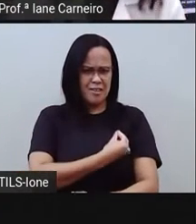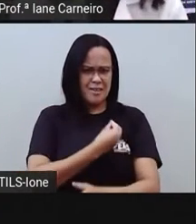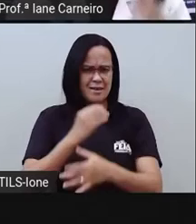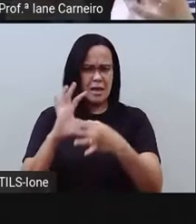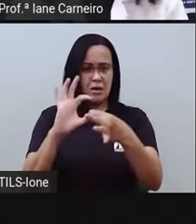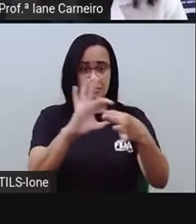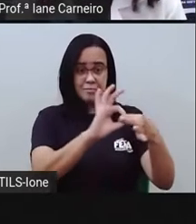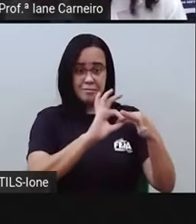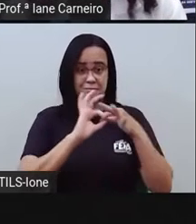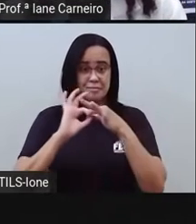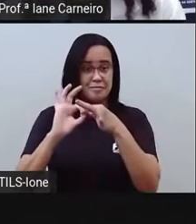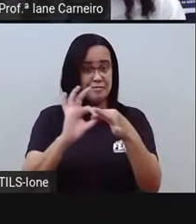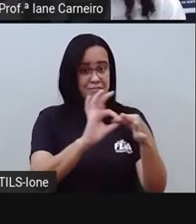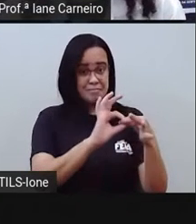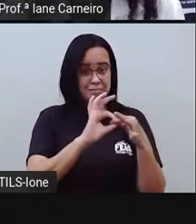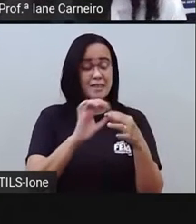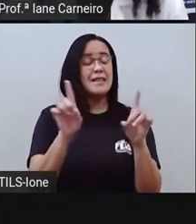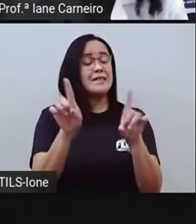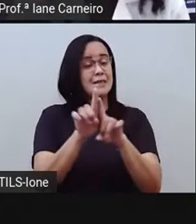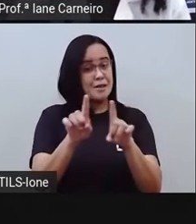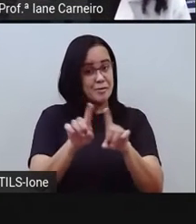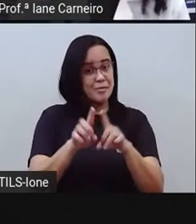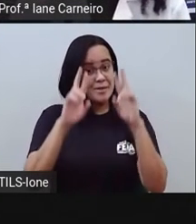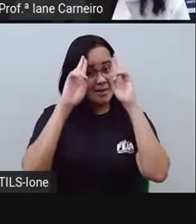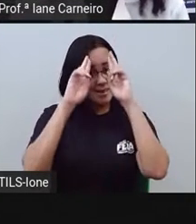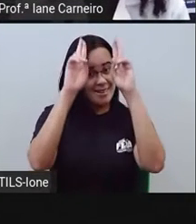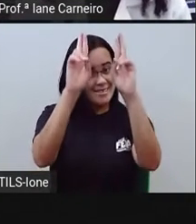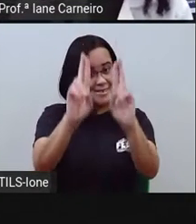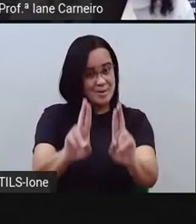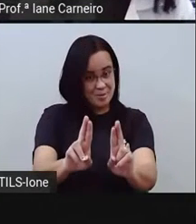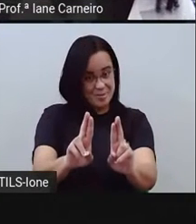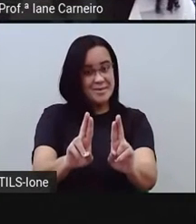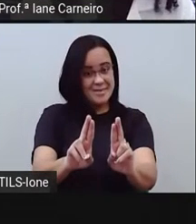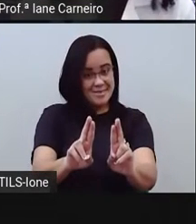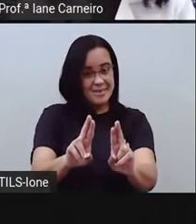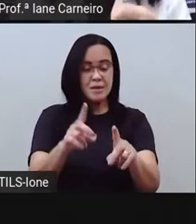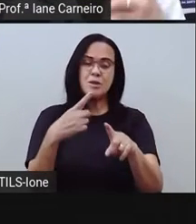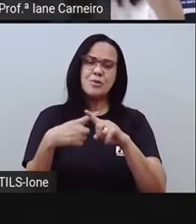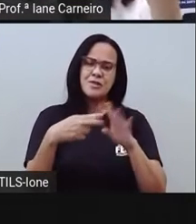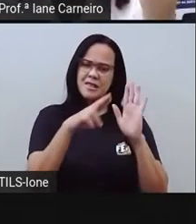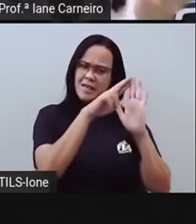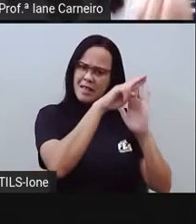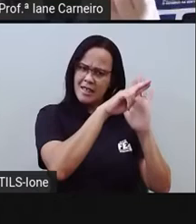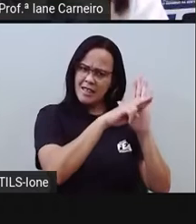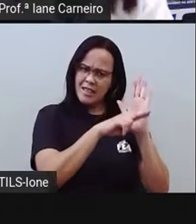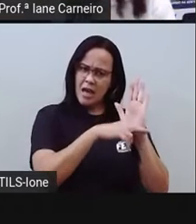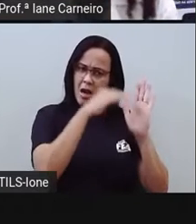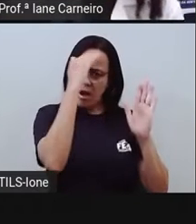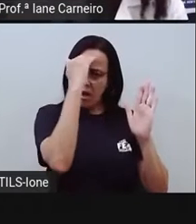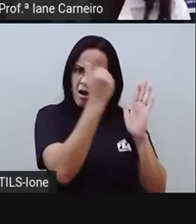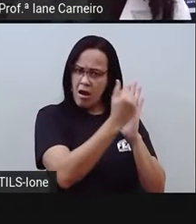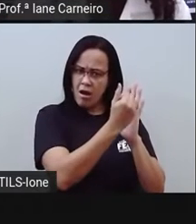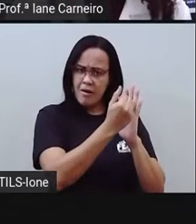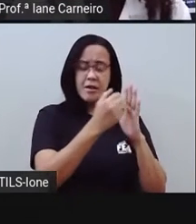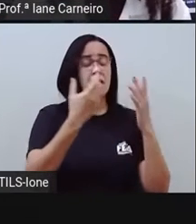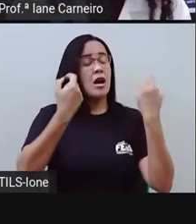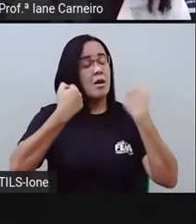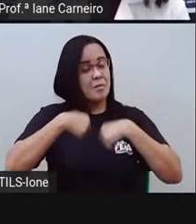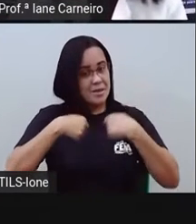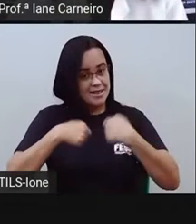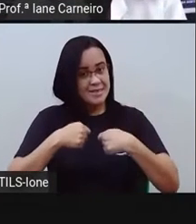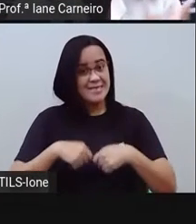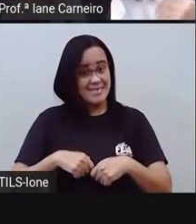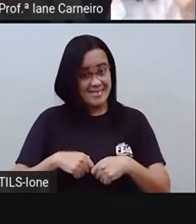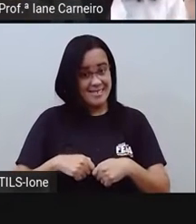e respeitosa, né? Então, as regras nos ajudam a não invadir o espaço do outro,